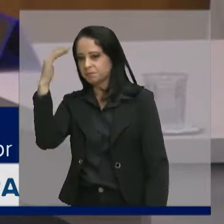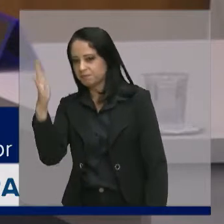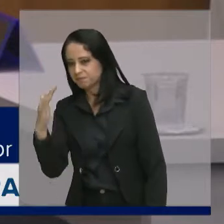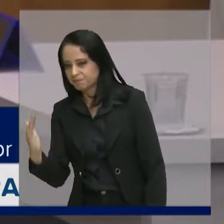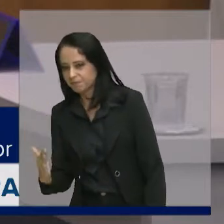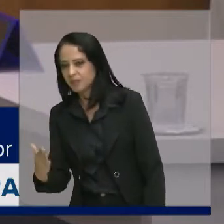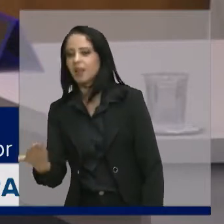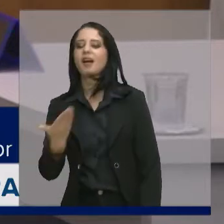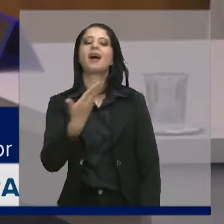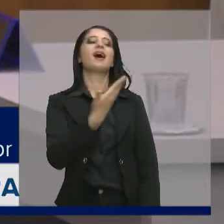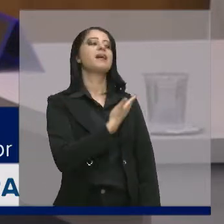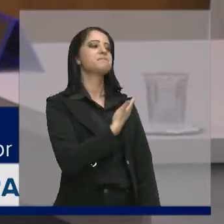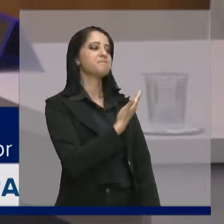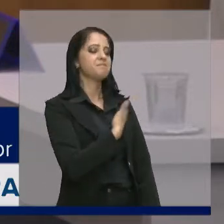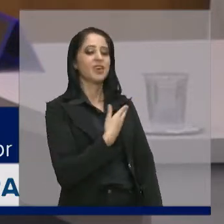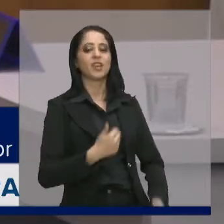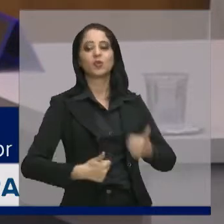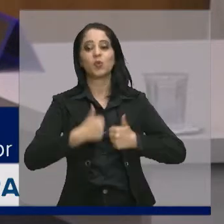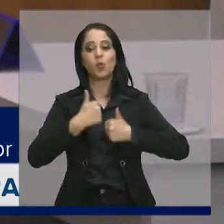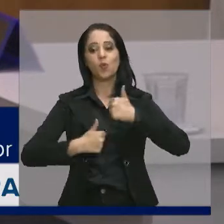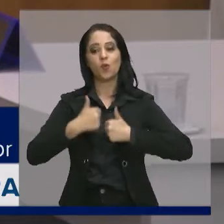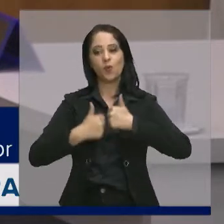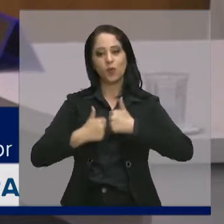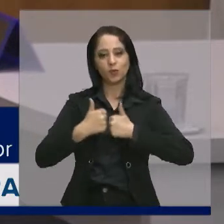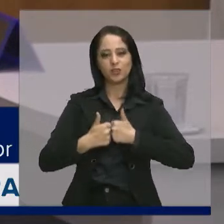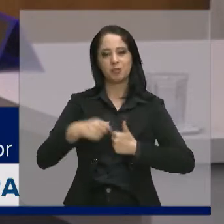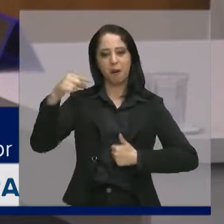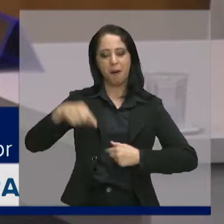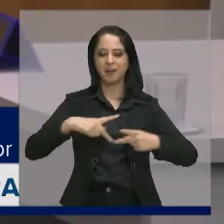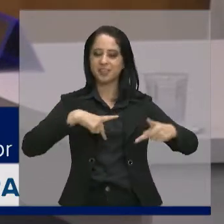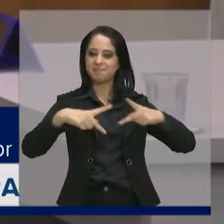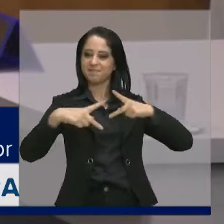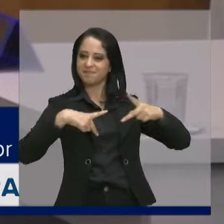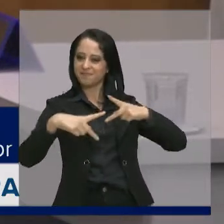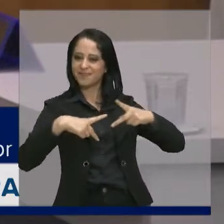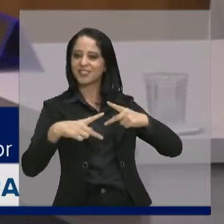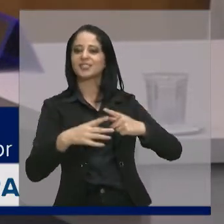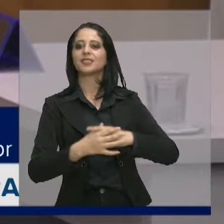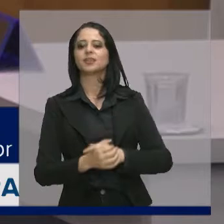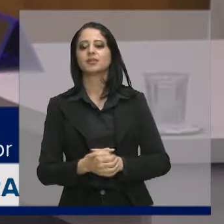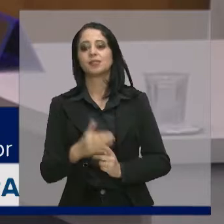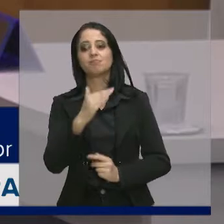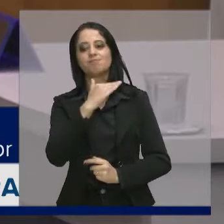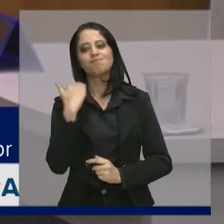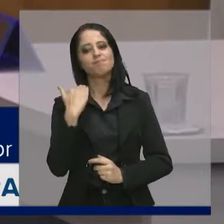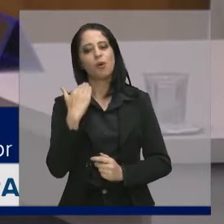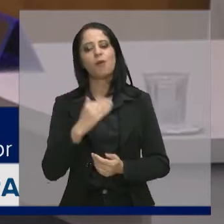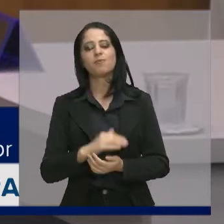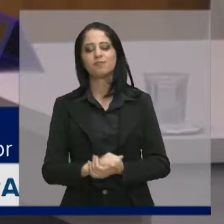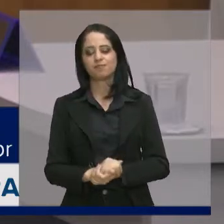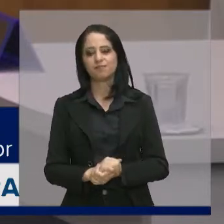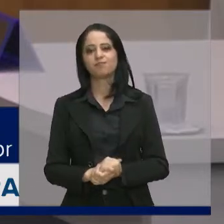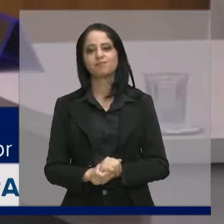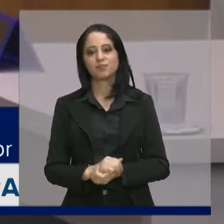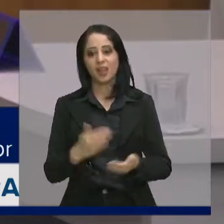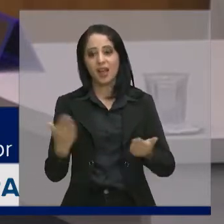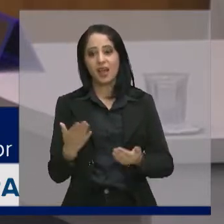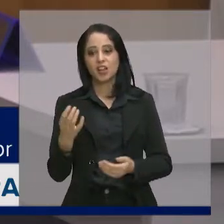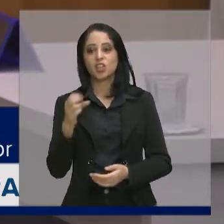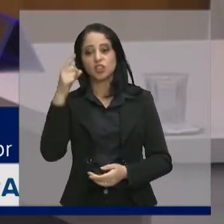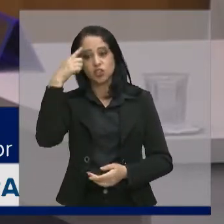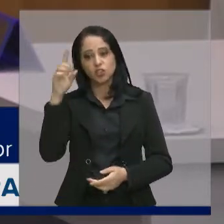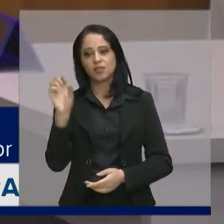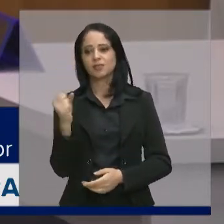um grande amigo do futebol amador aqui da nossa cidade de São José dos Campos, que veio a falecer agora dia 8,